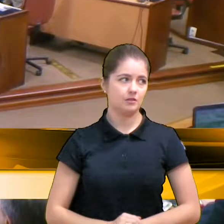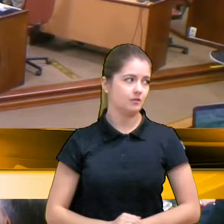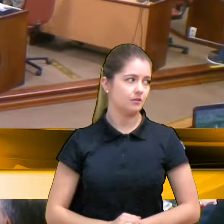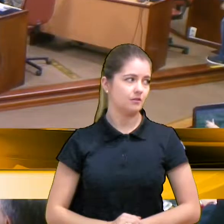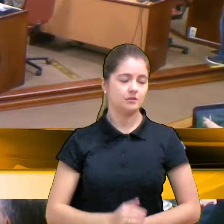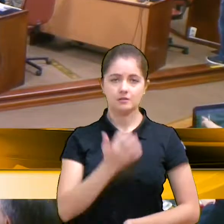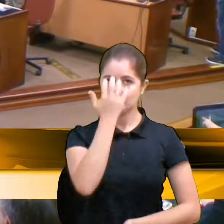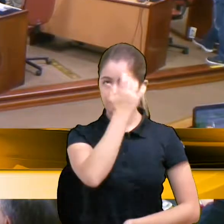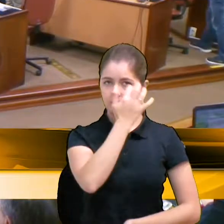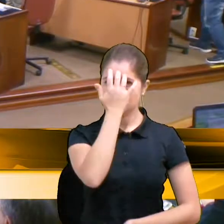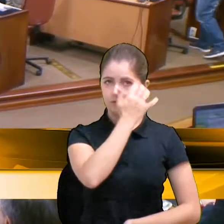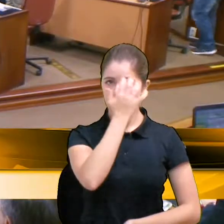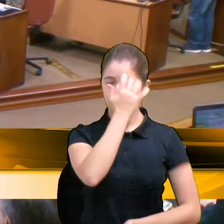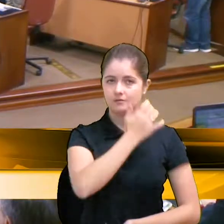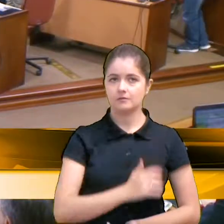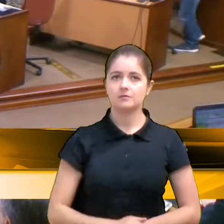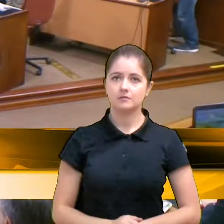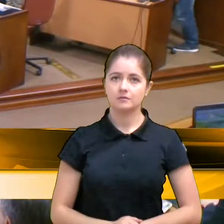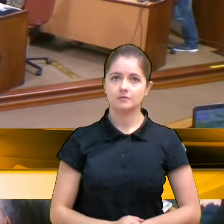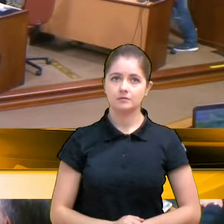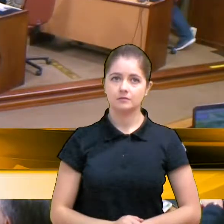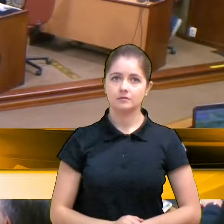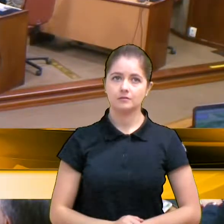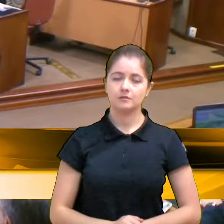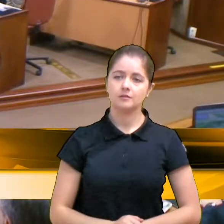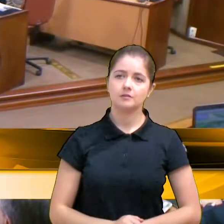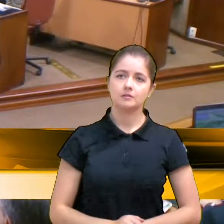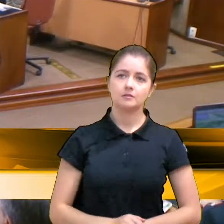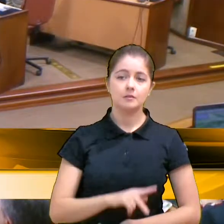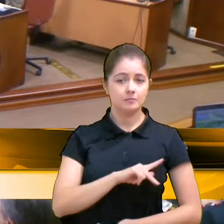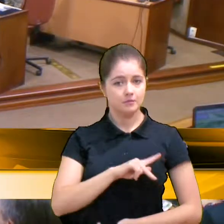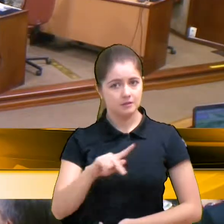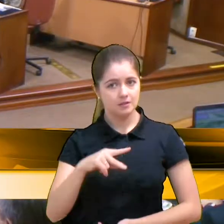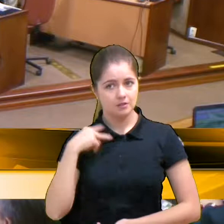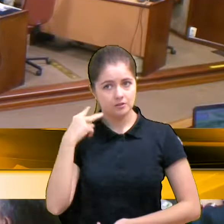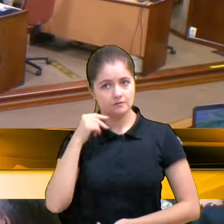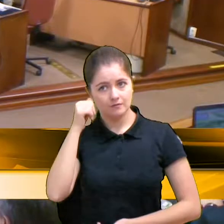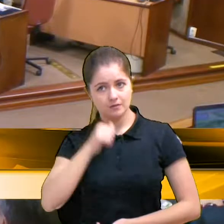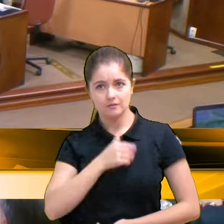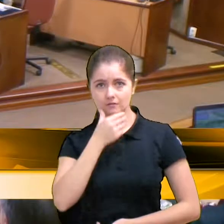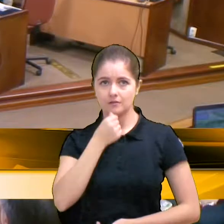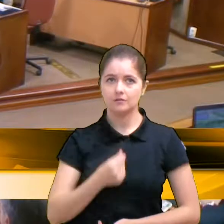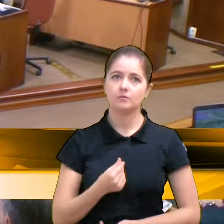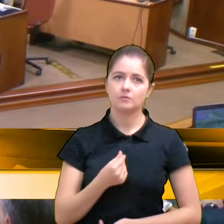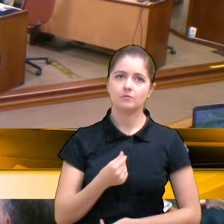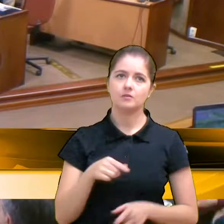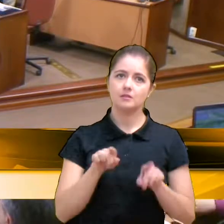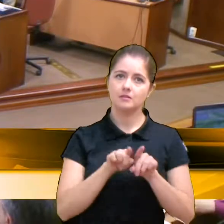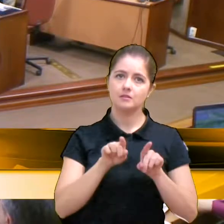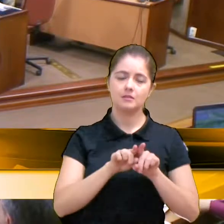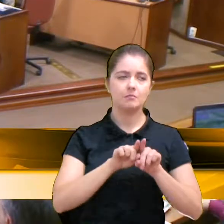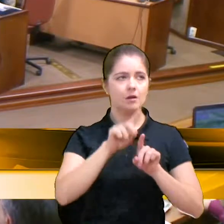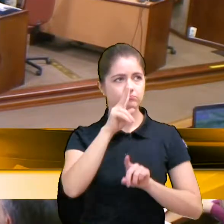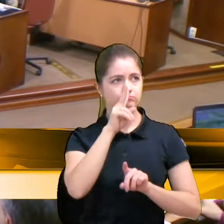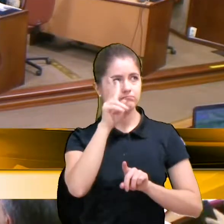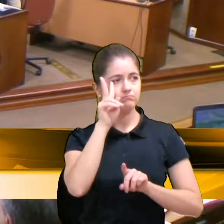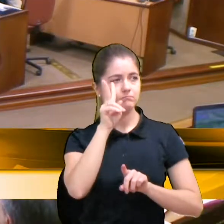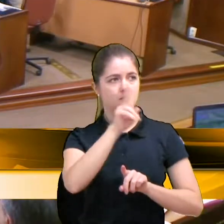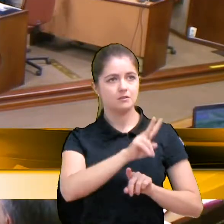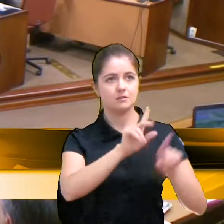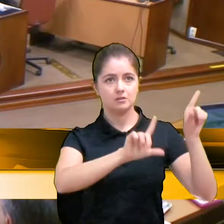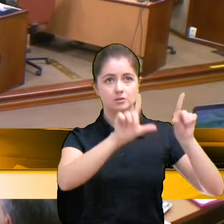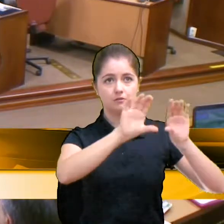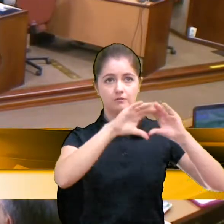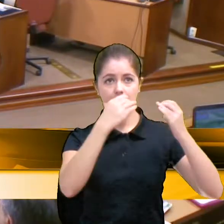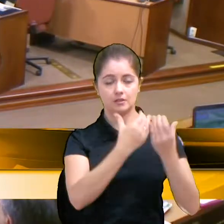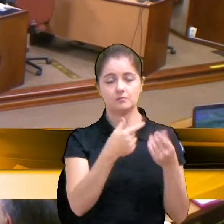Senhor presidente, senhoras e senhores vereadores, pessoal que nos acompanha através da TV Câmara e também aqui do plenário. Eu quero